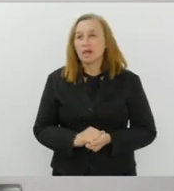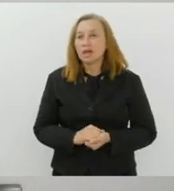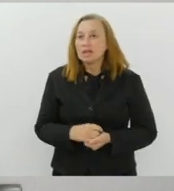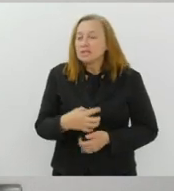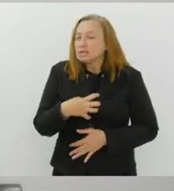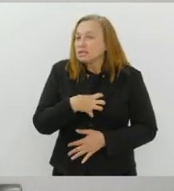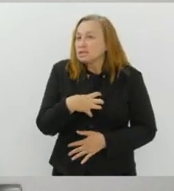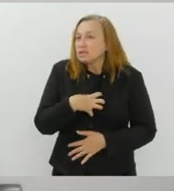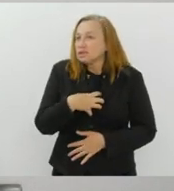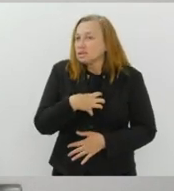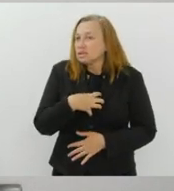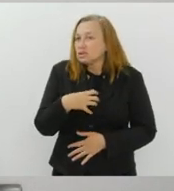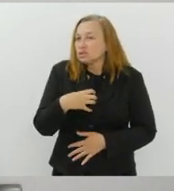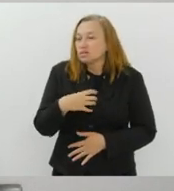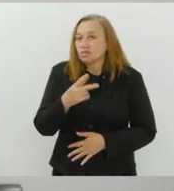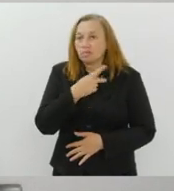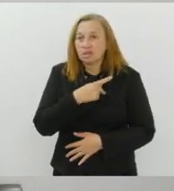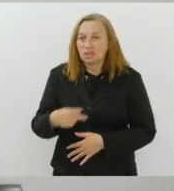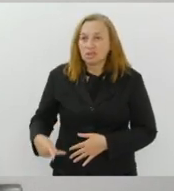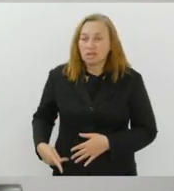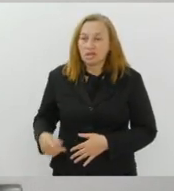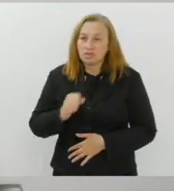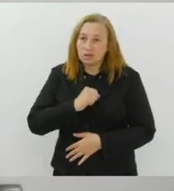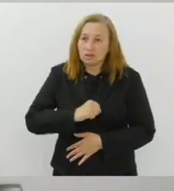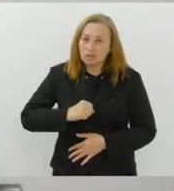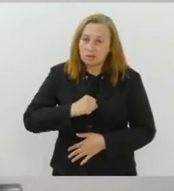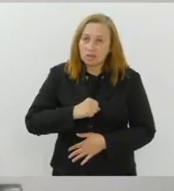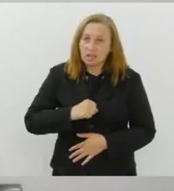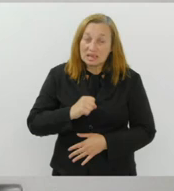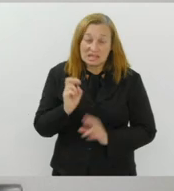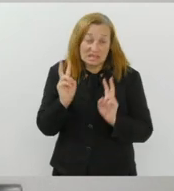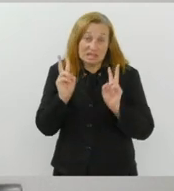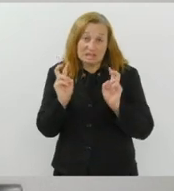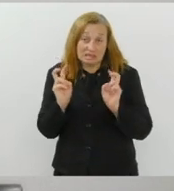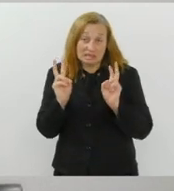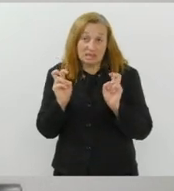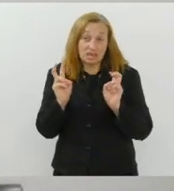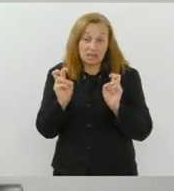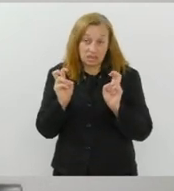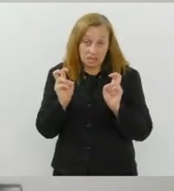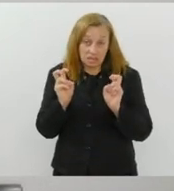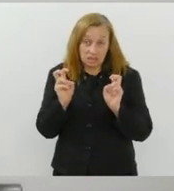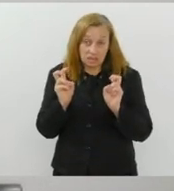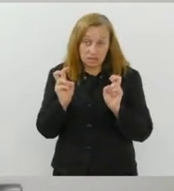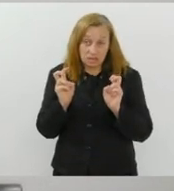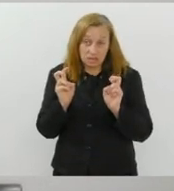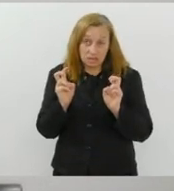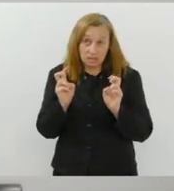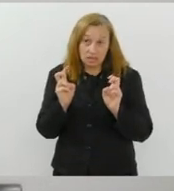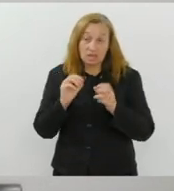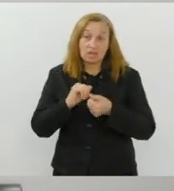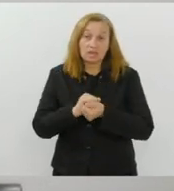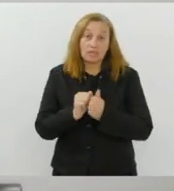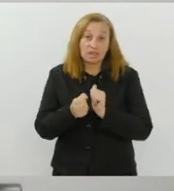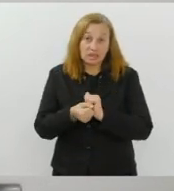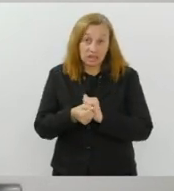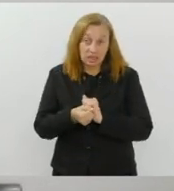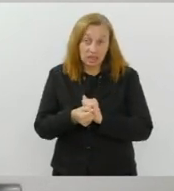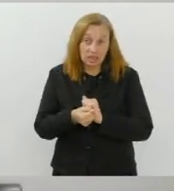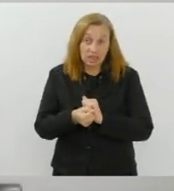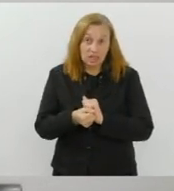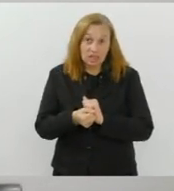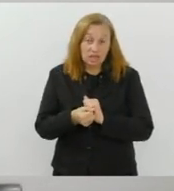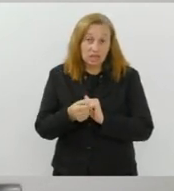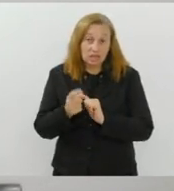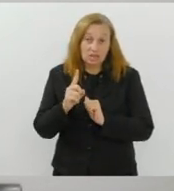sinto falta, presidente, de que esses temas que são as providências a serem adotadas, eles não